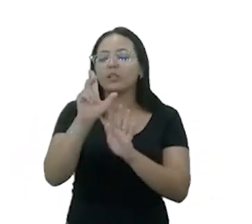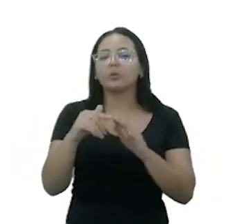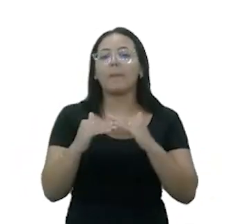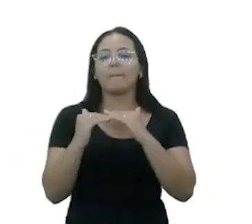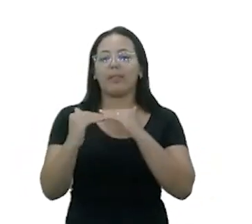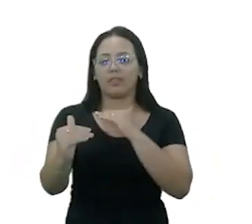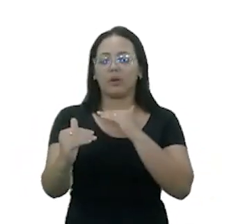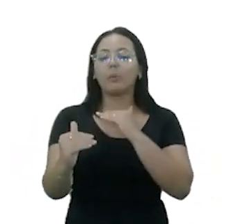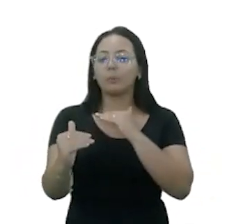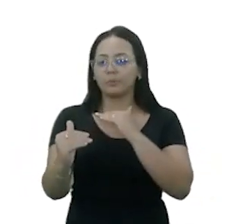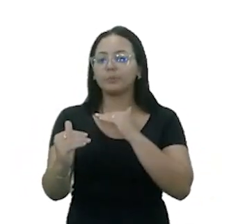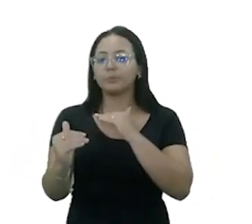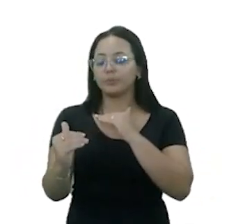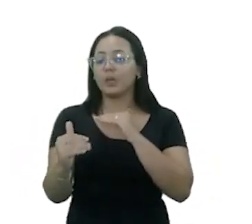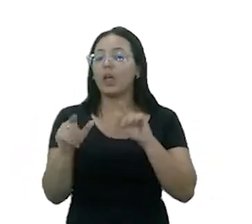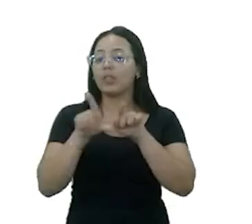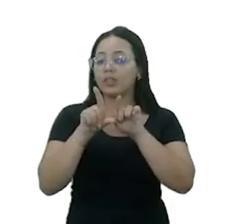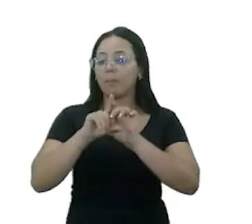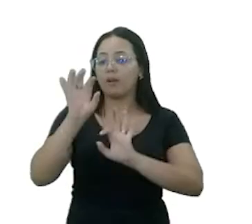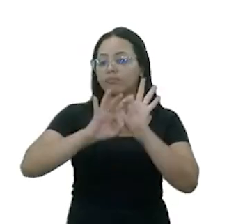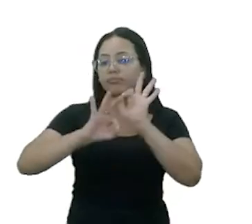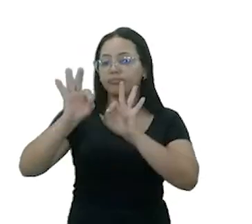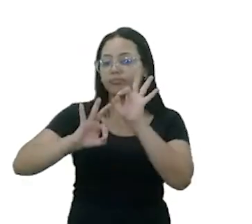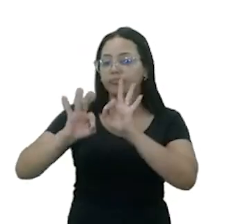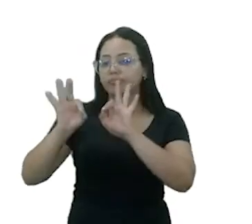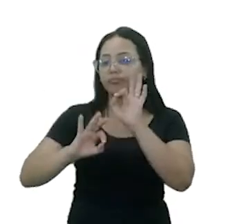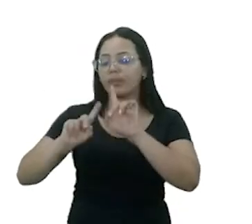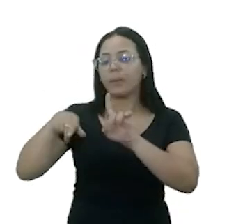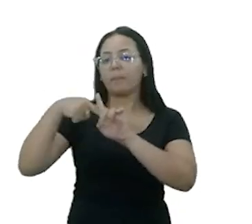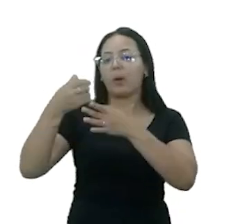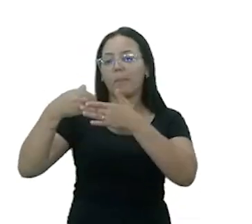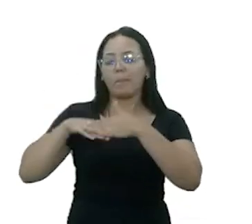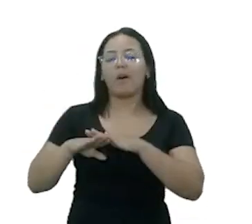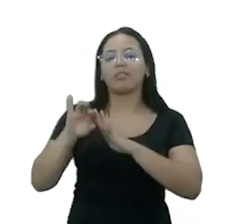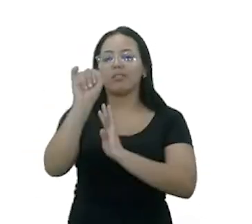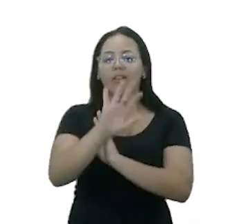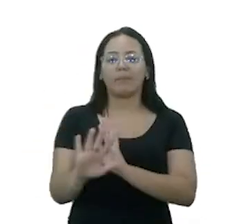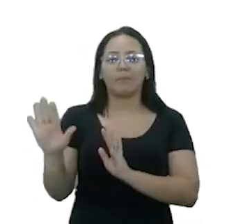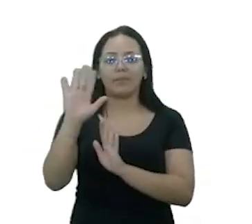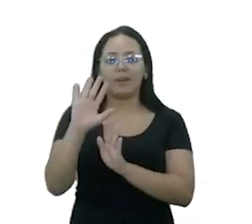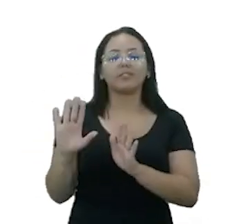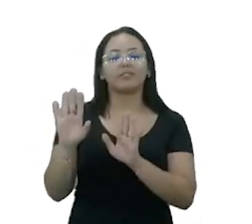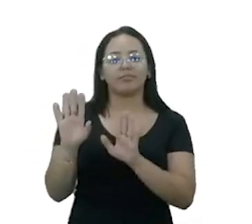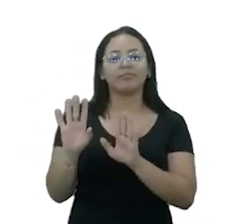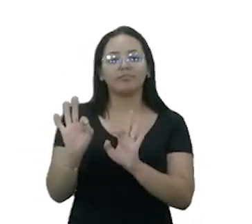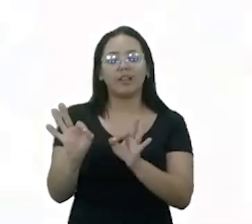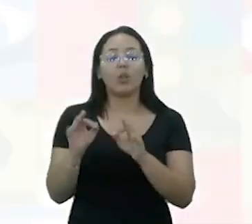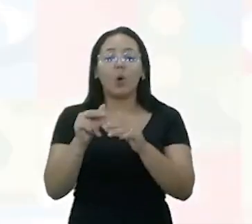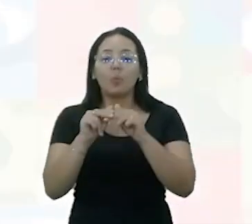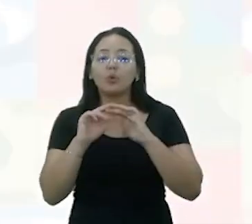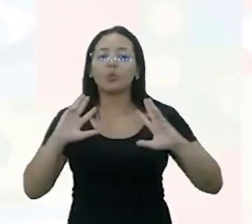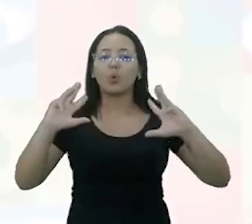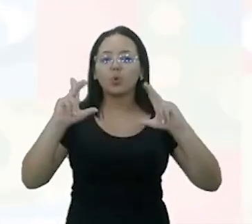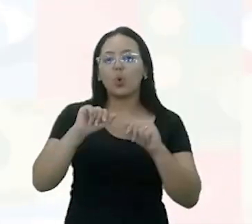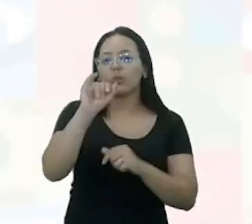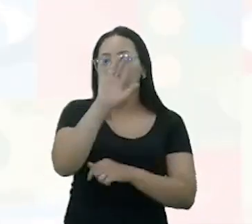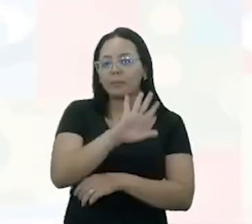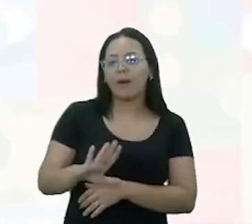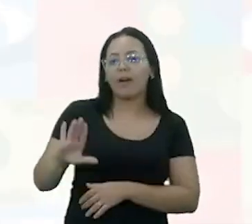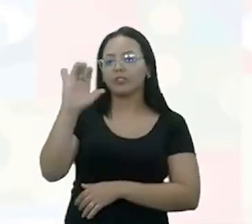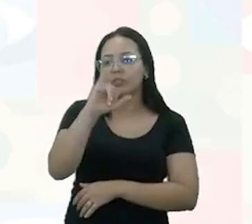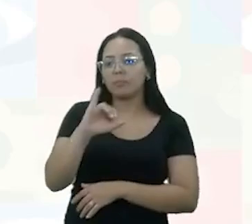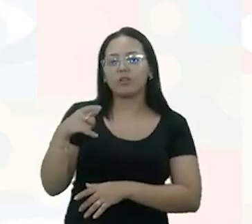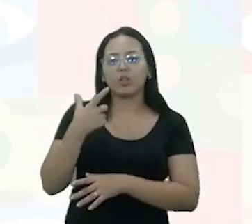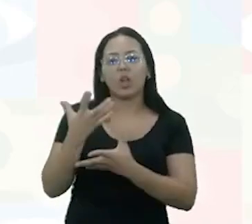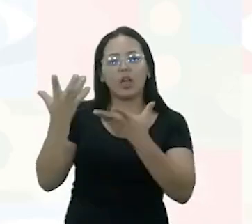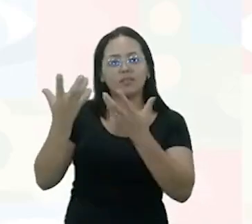padronizados de o quê? De organizar e armazenar imagens digitais. Na verdade, então, assim, todas as imagens que a gente recebe